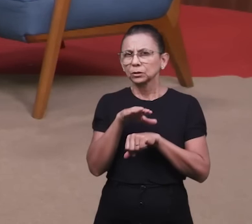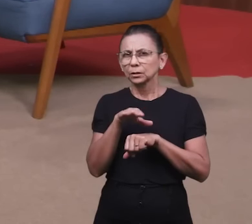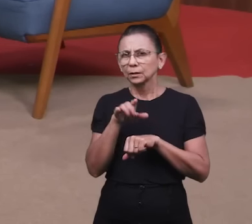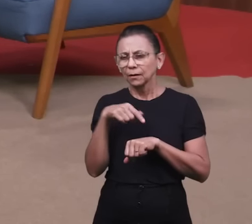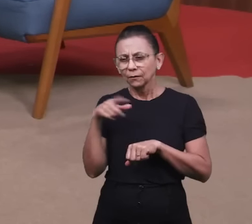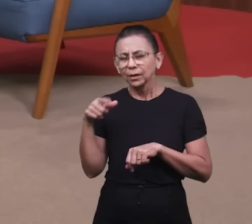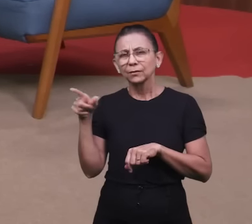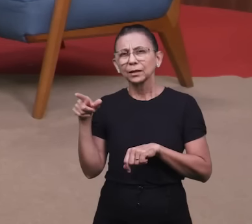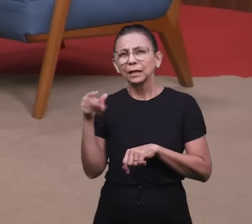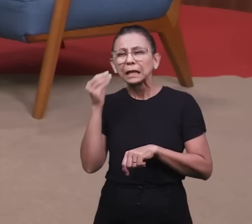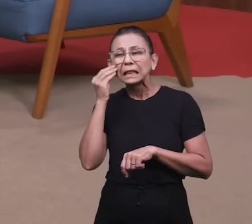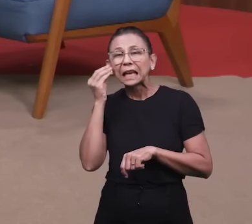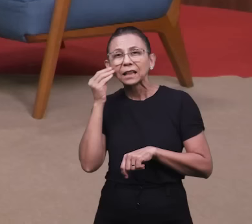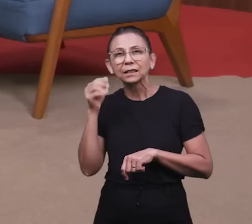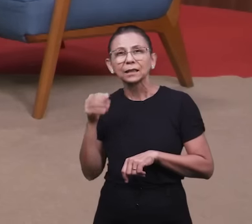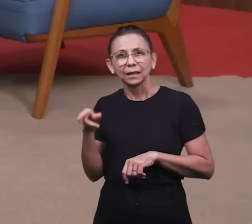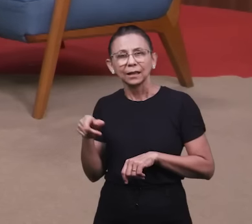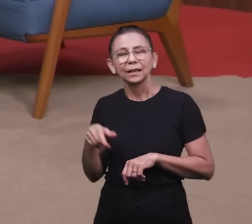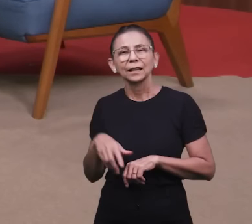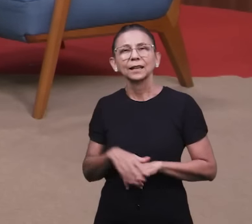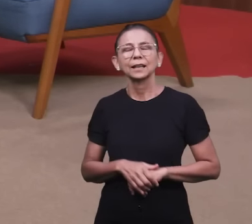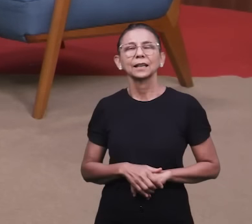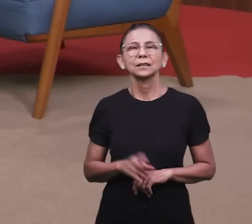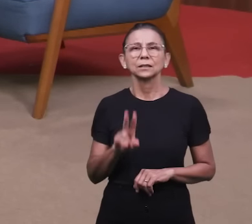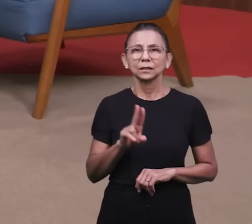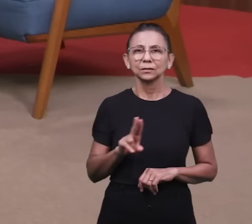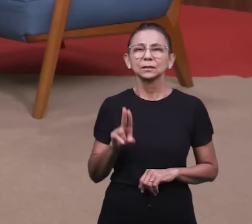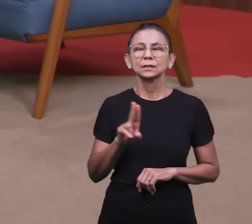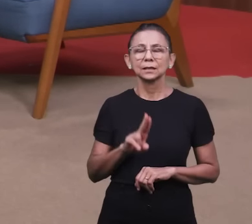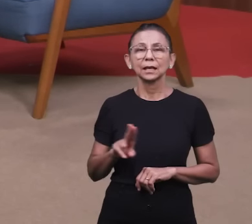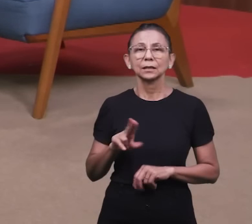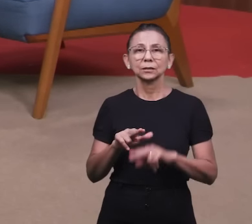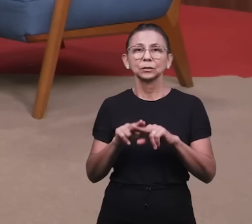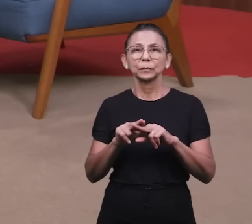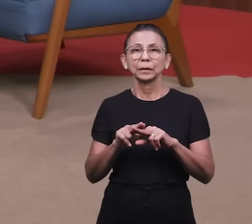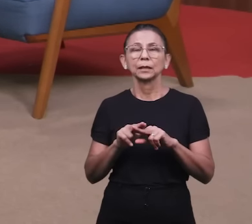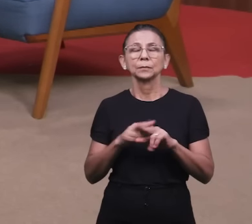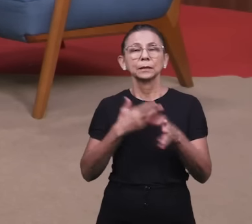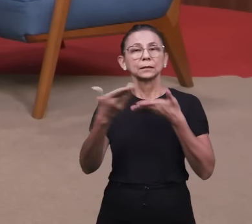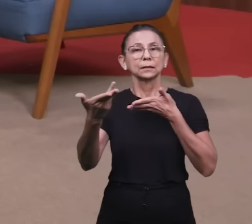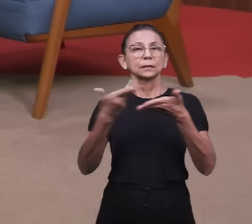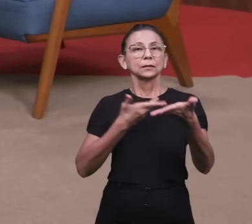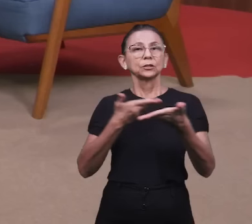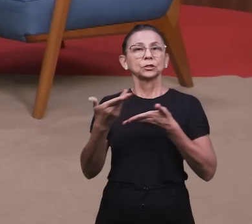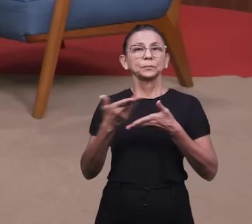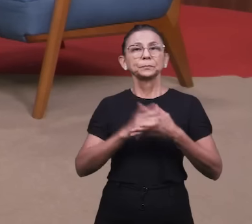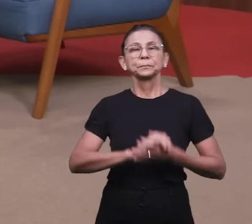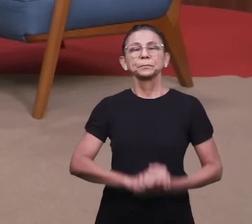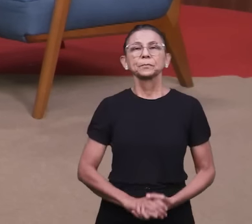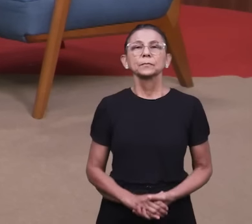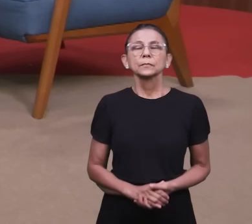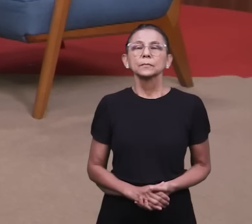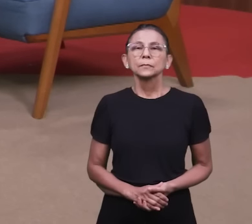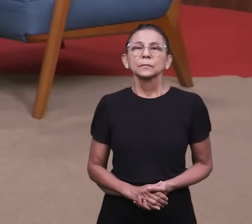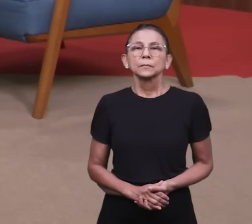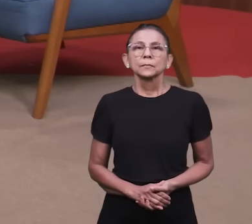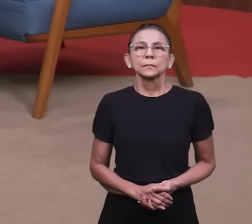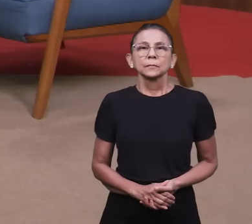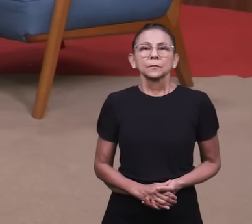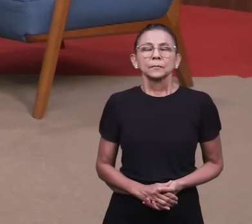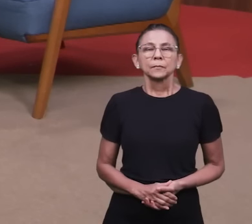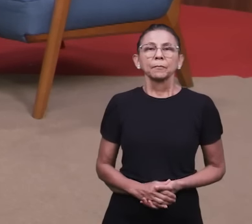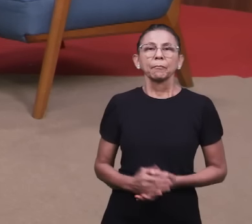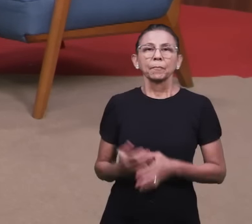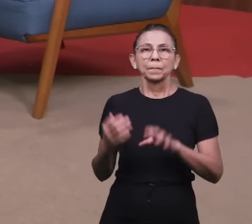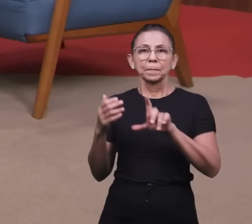que você faça para ver como funciona a gente tem usado bastante esse recurso de interatividade na Igreja Cristã Maranata Então você aponta a câmera do seu celular porque QR